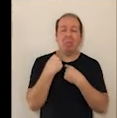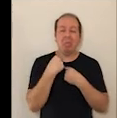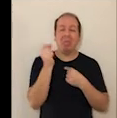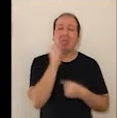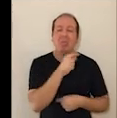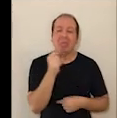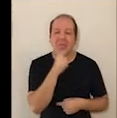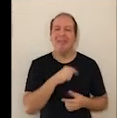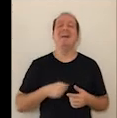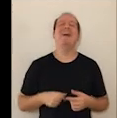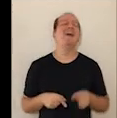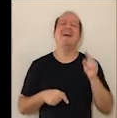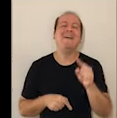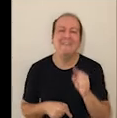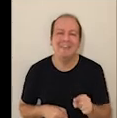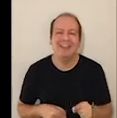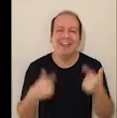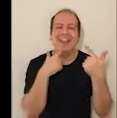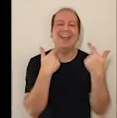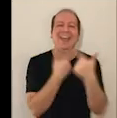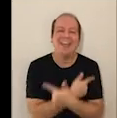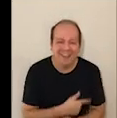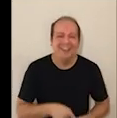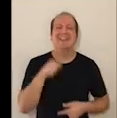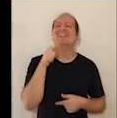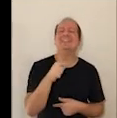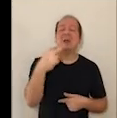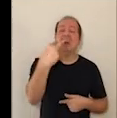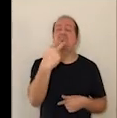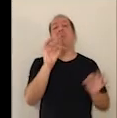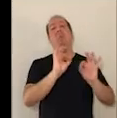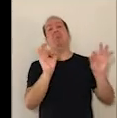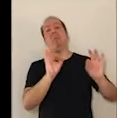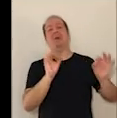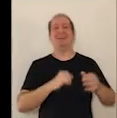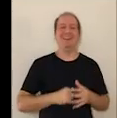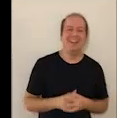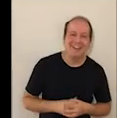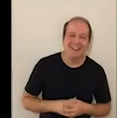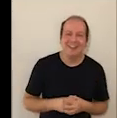seu libertino. Agora quem ri sou eu.